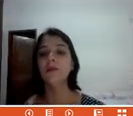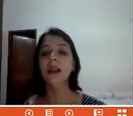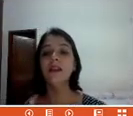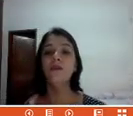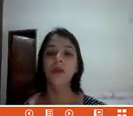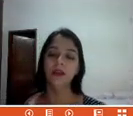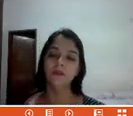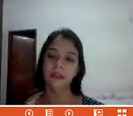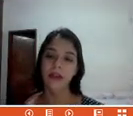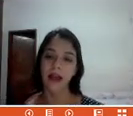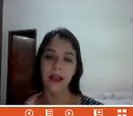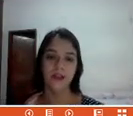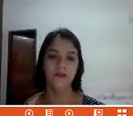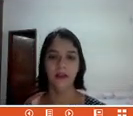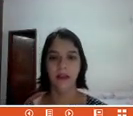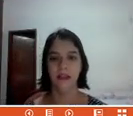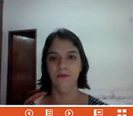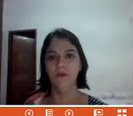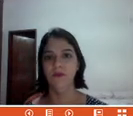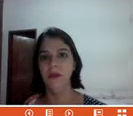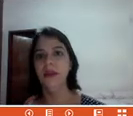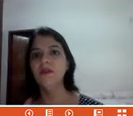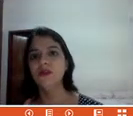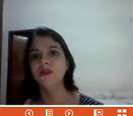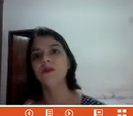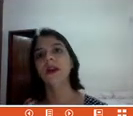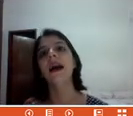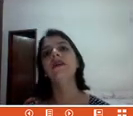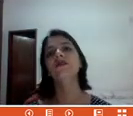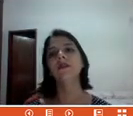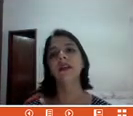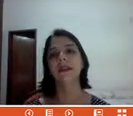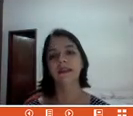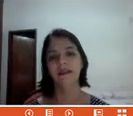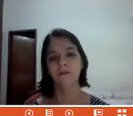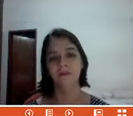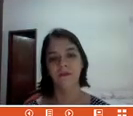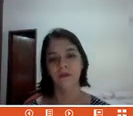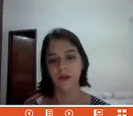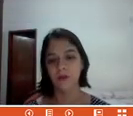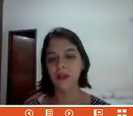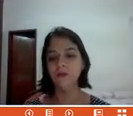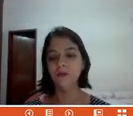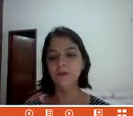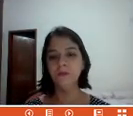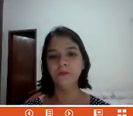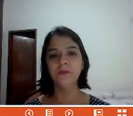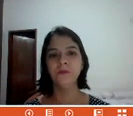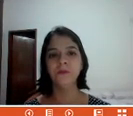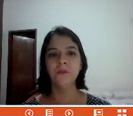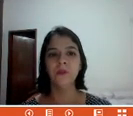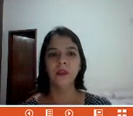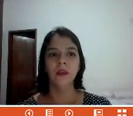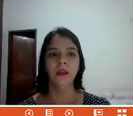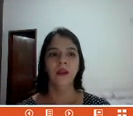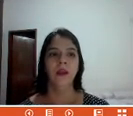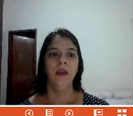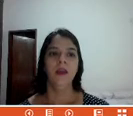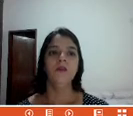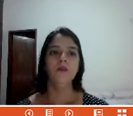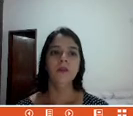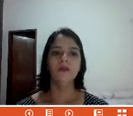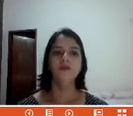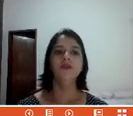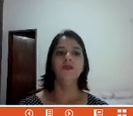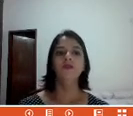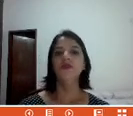país predominam sinais diferentes, movimentos corporais diferentes. Tranquilo? E